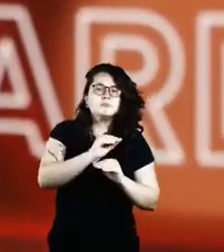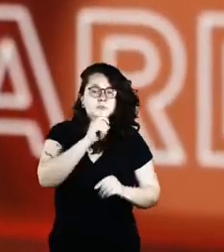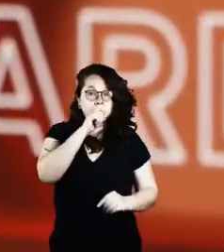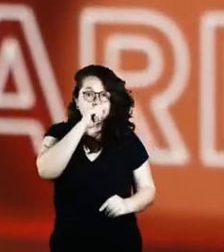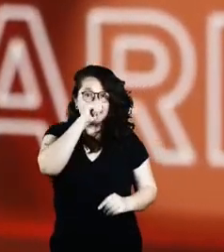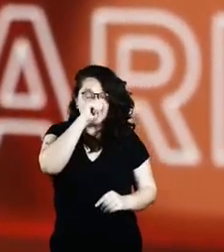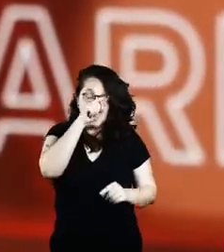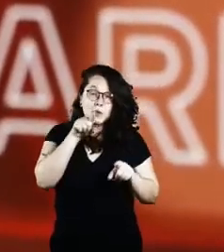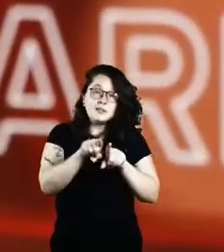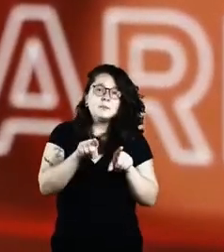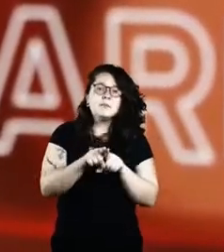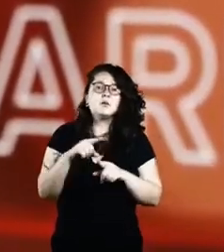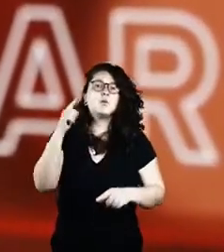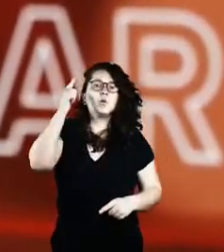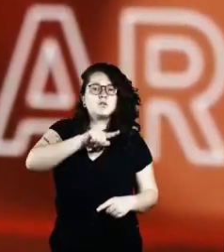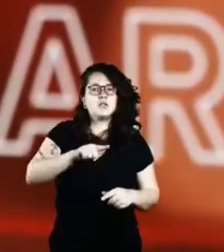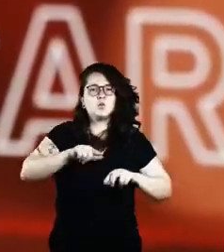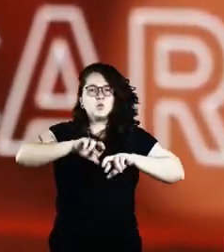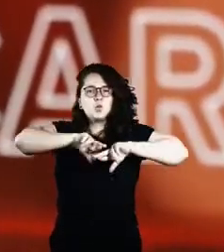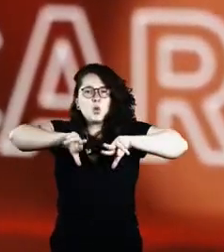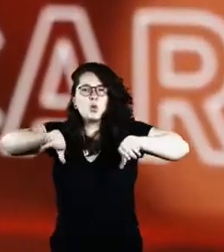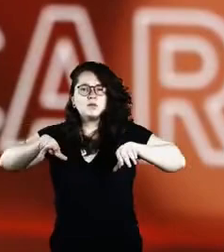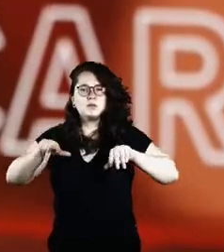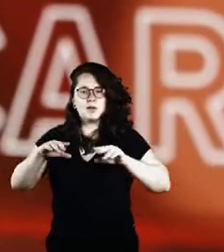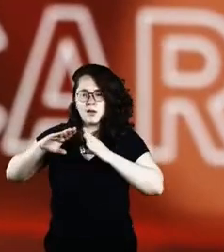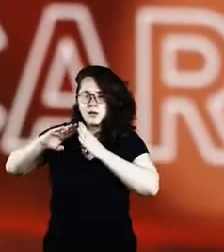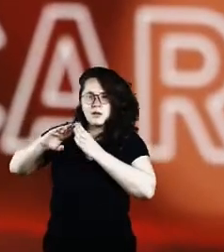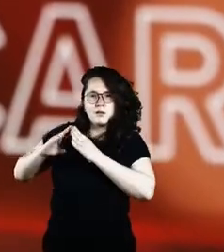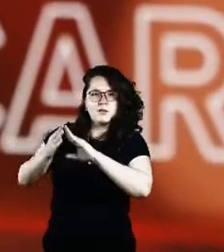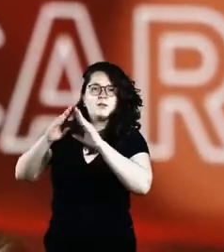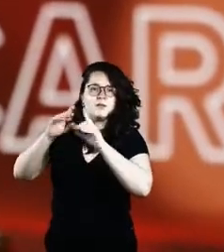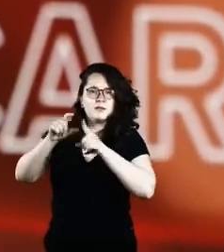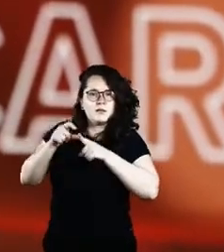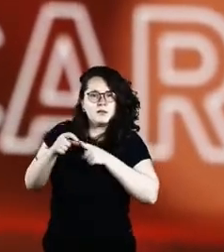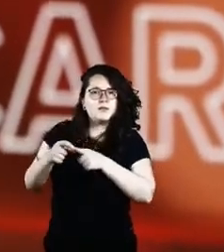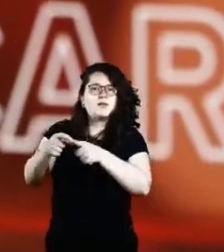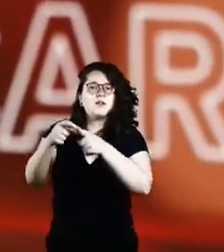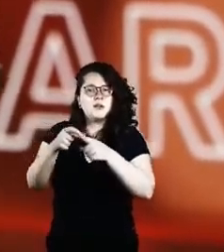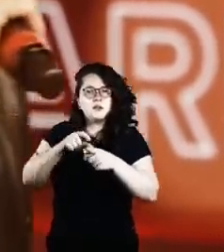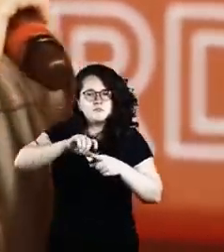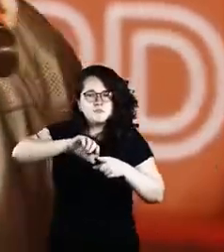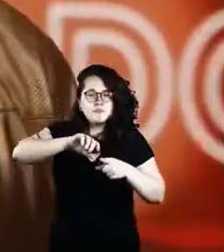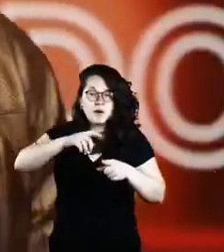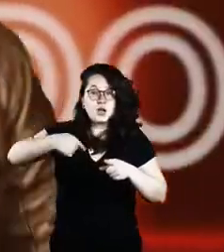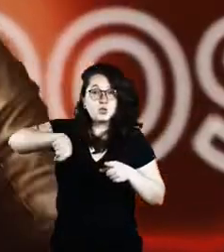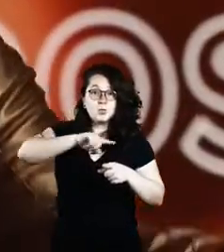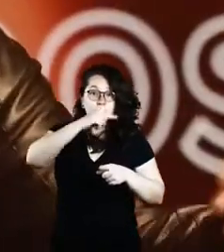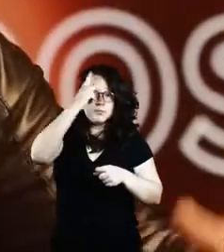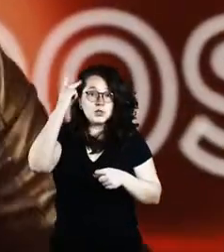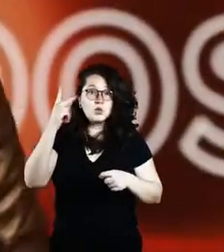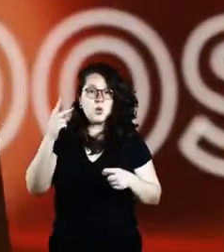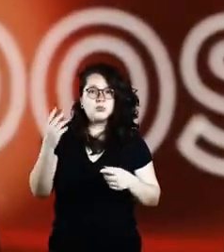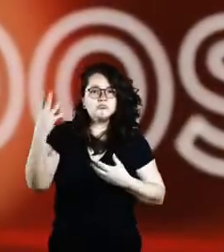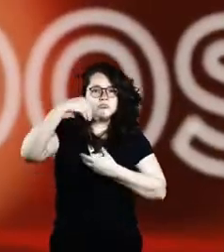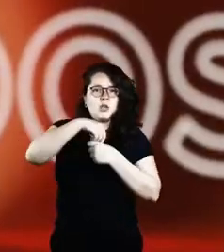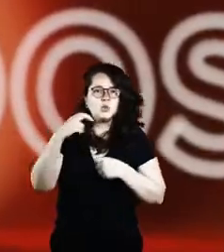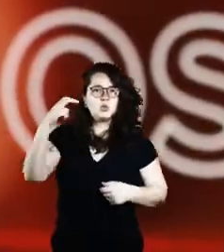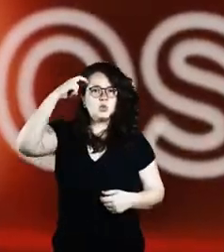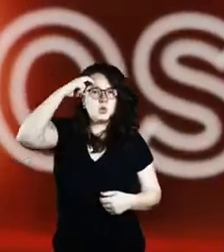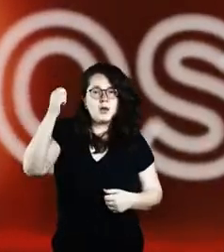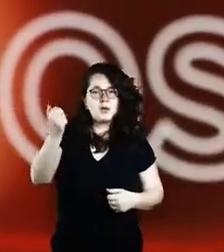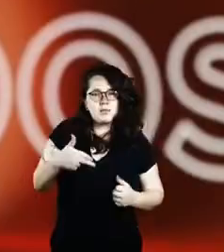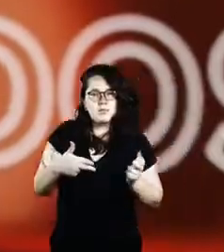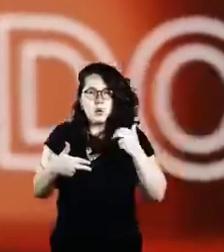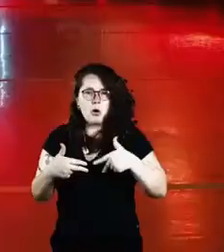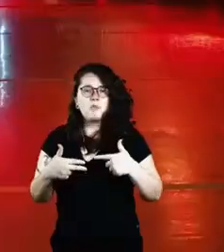ainda asfaltaram as ruas, as vielas, para que eu e os demais irmãos da cultura hip-hop pudessem trilhar seu caminho.